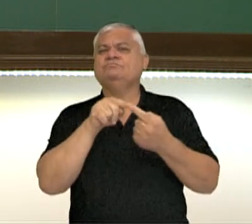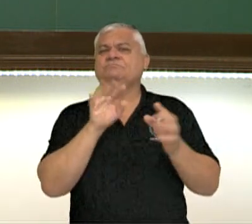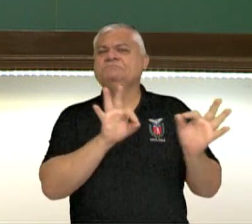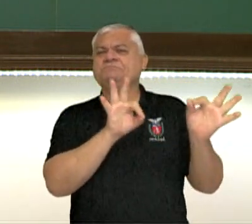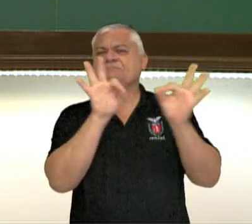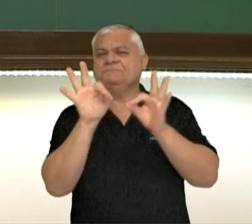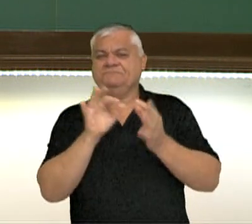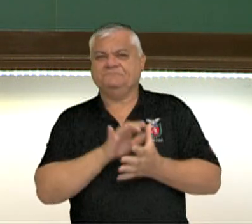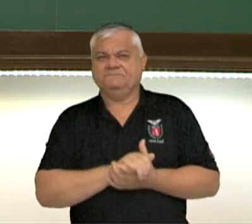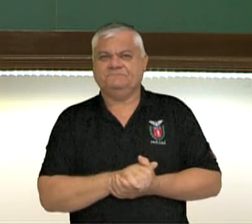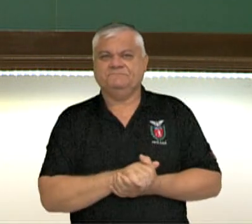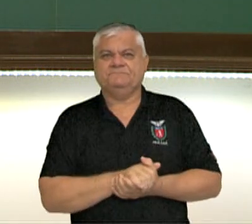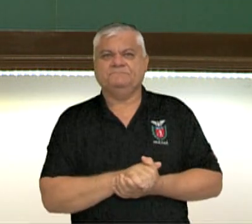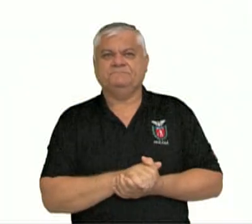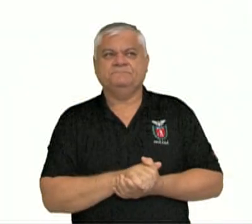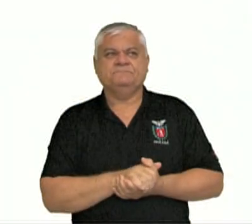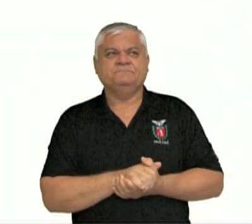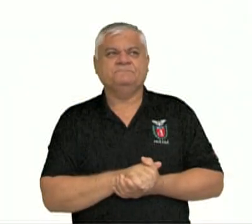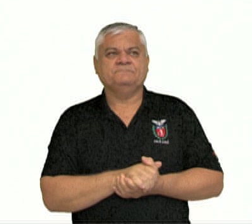hoje?